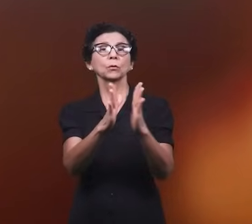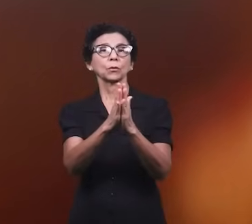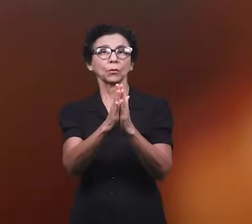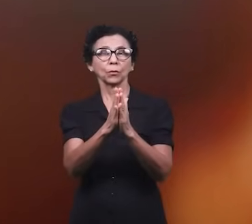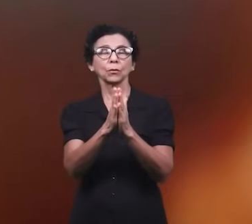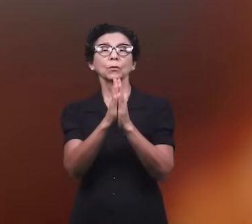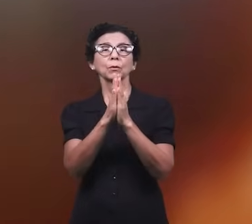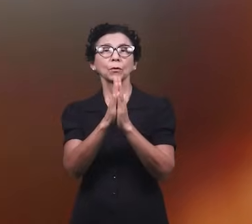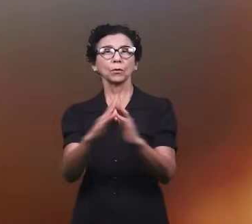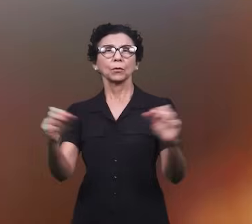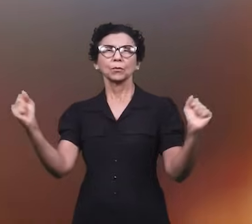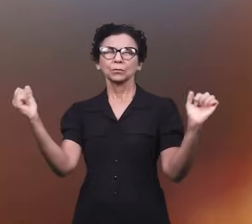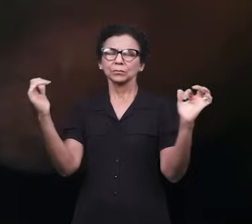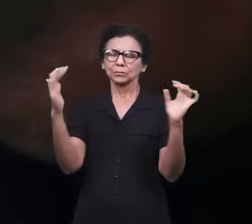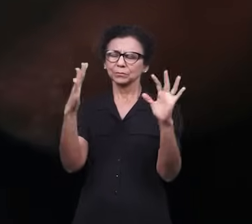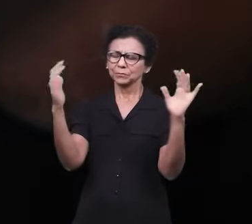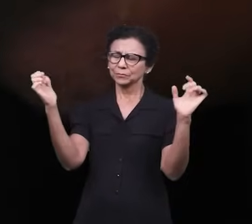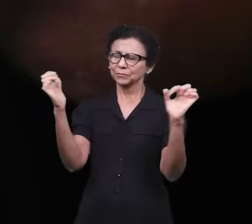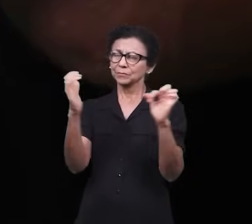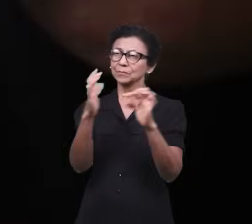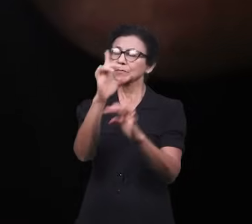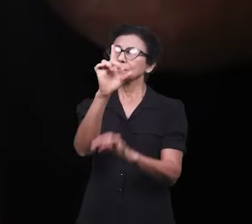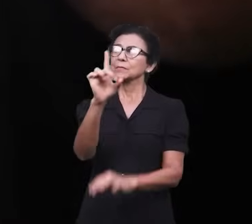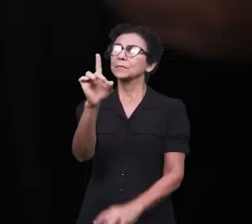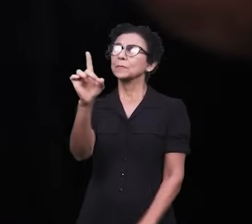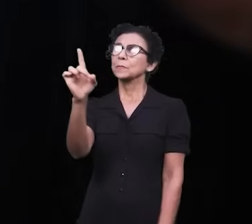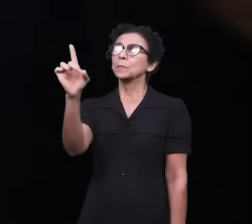Glorificamos ao nosso